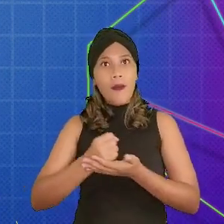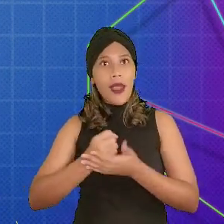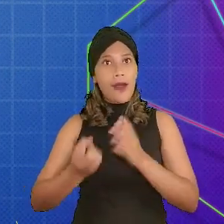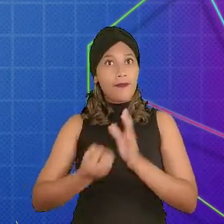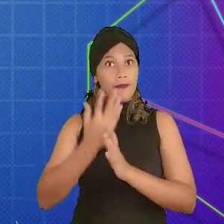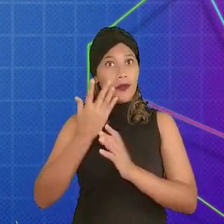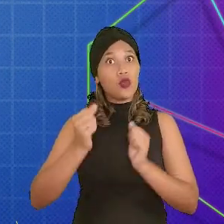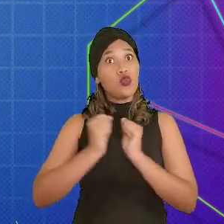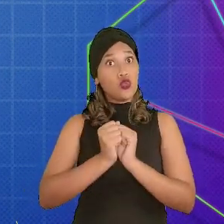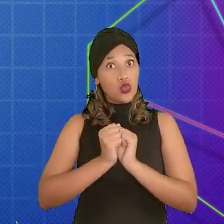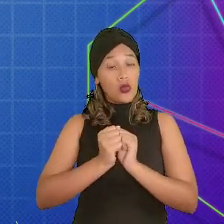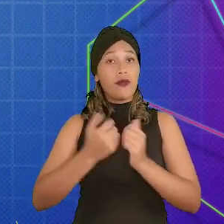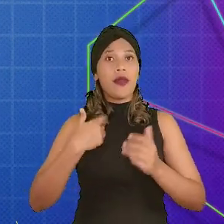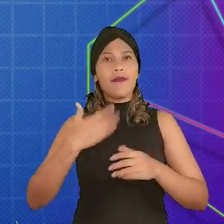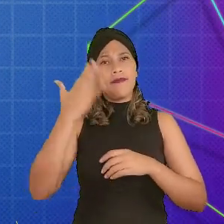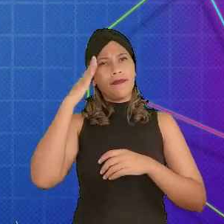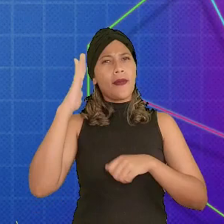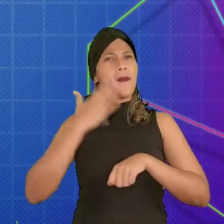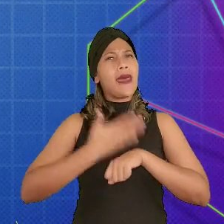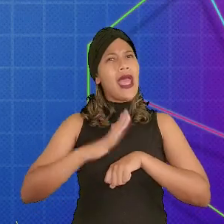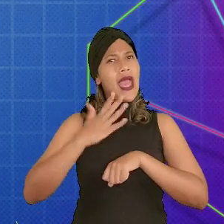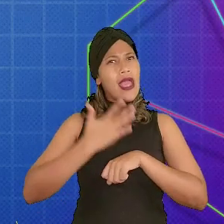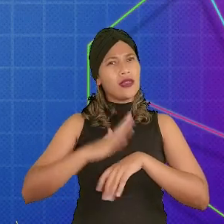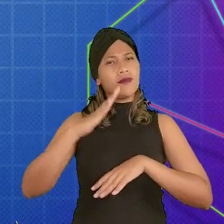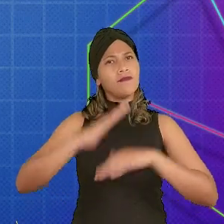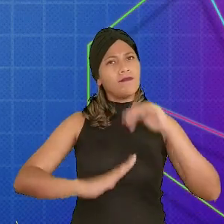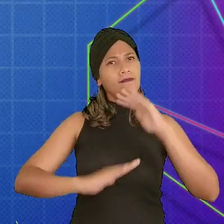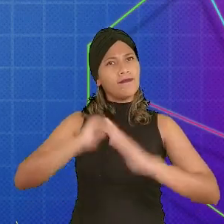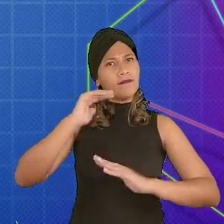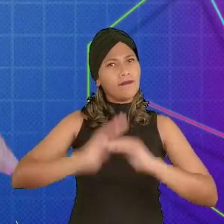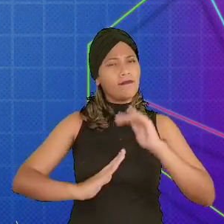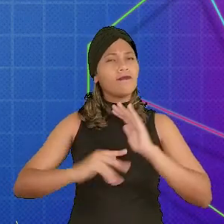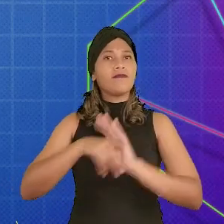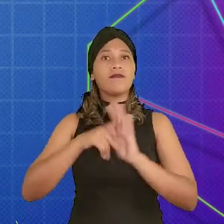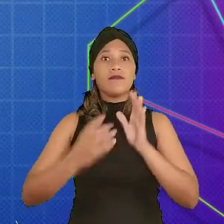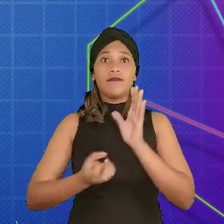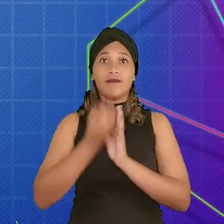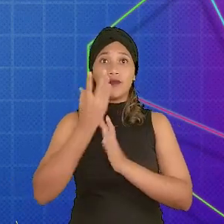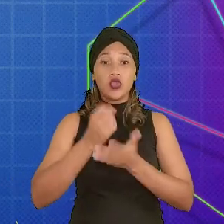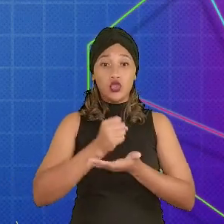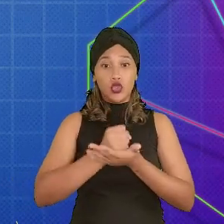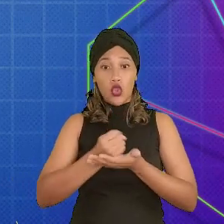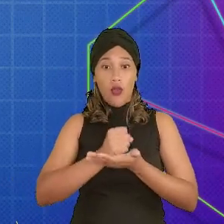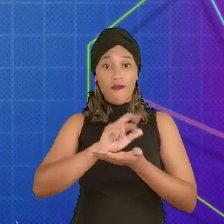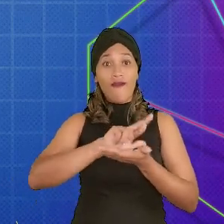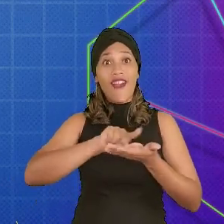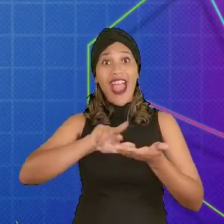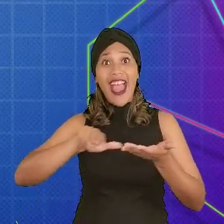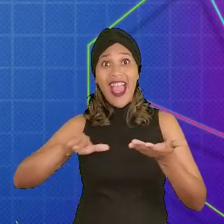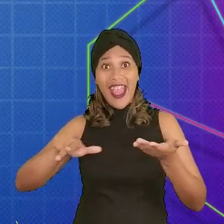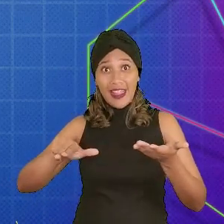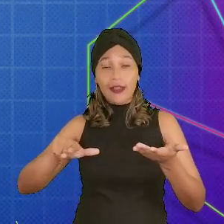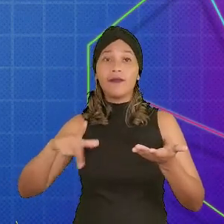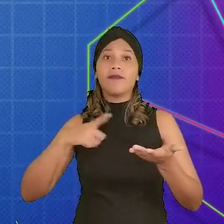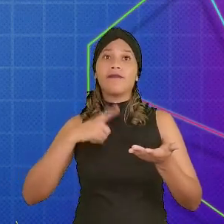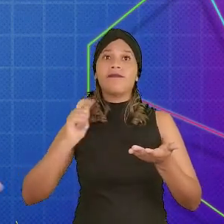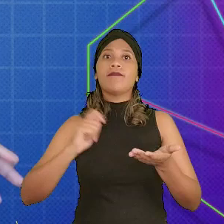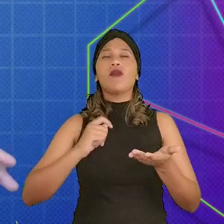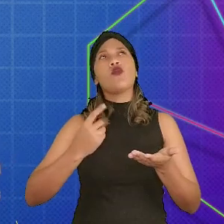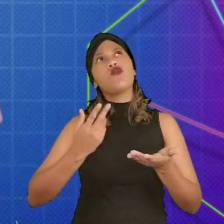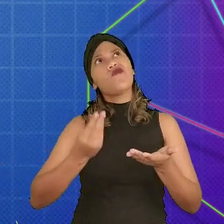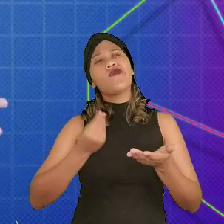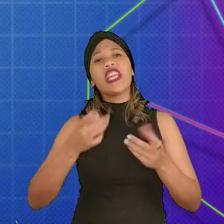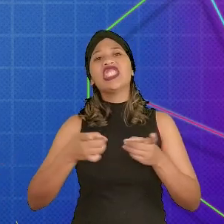instruções. Para entendermos a forma prática da utilidade desses blocos, na criação de jogos variados, podemos utilizar de um